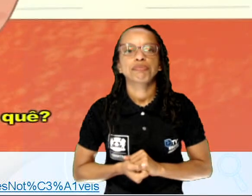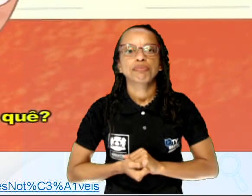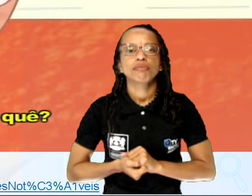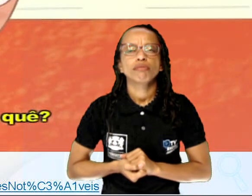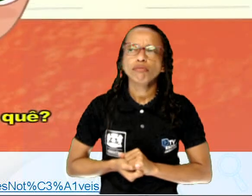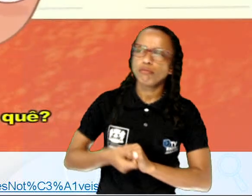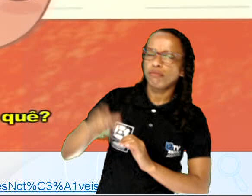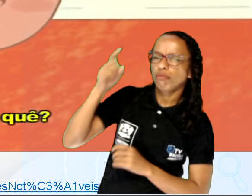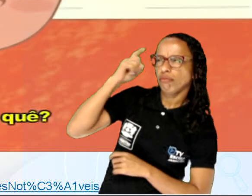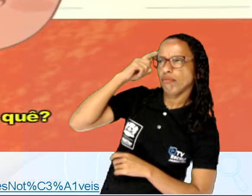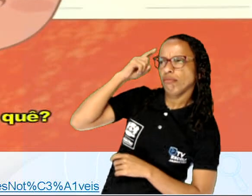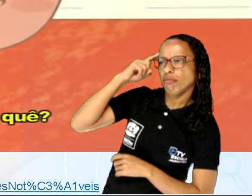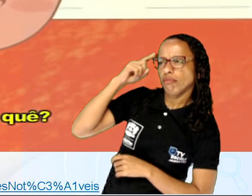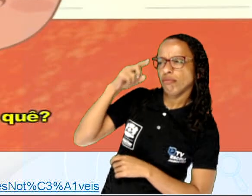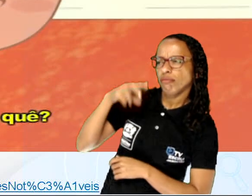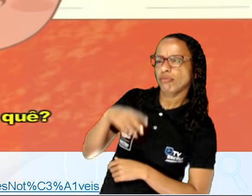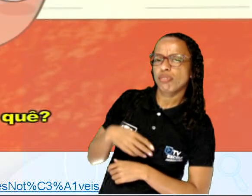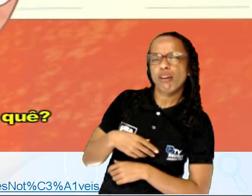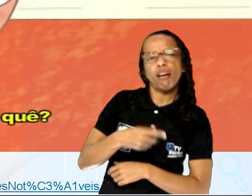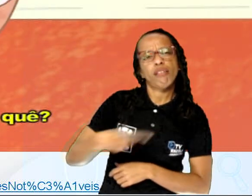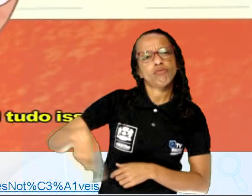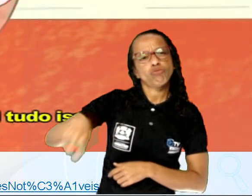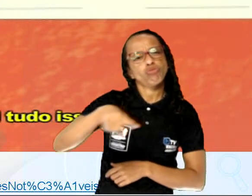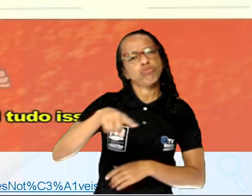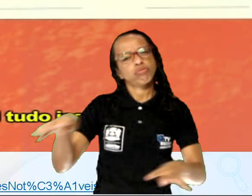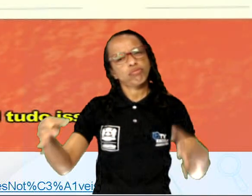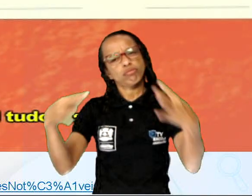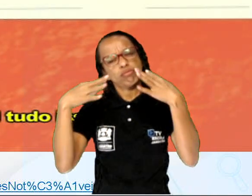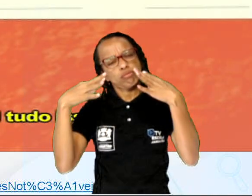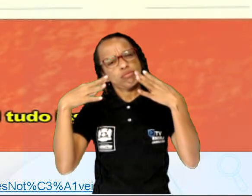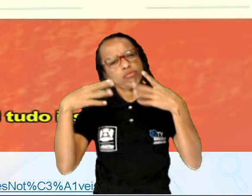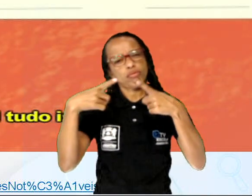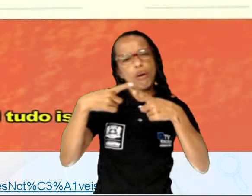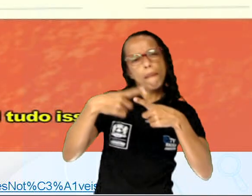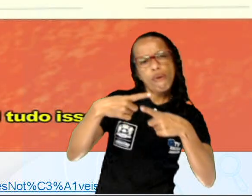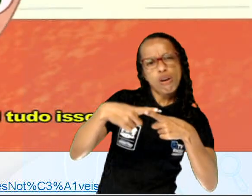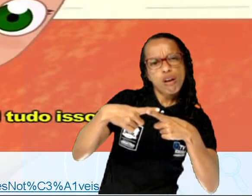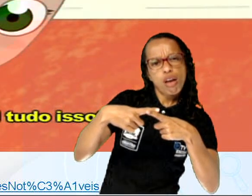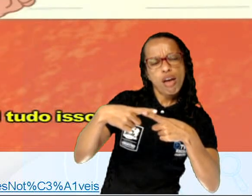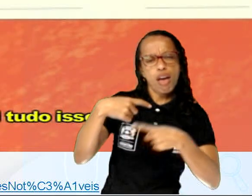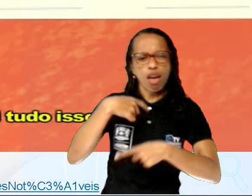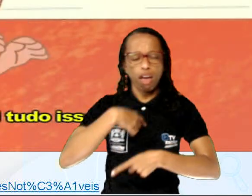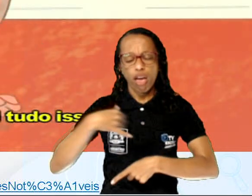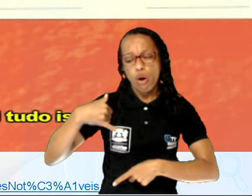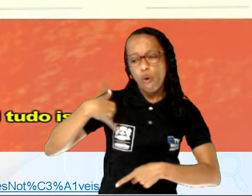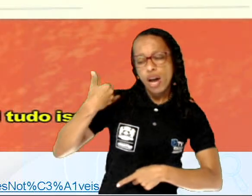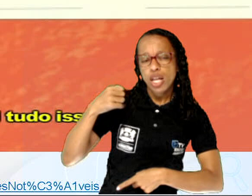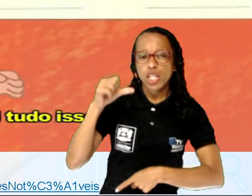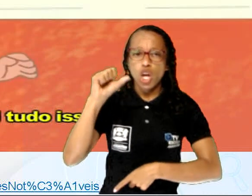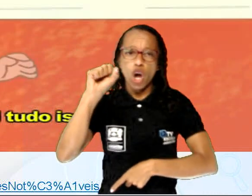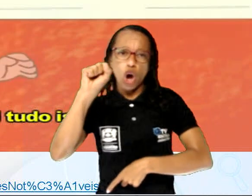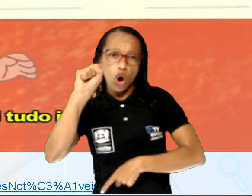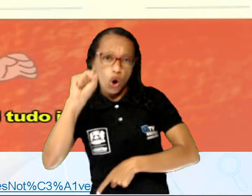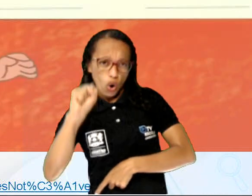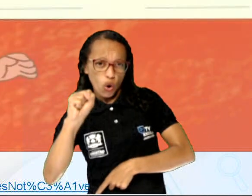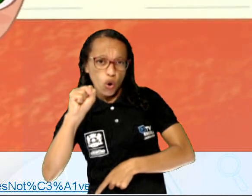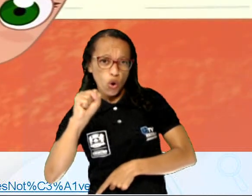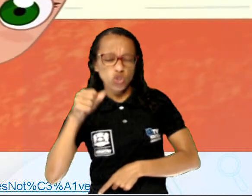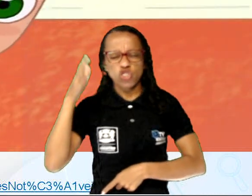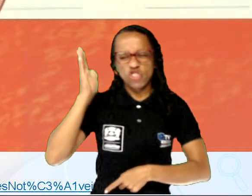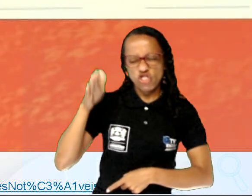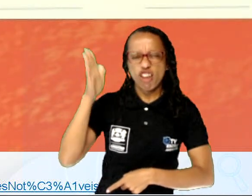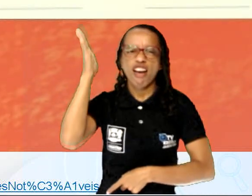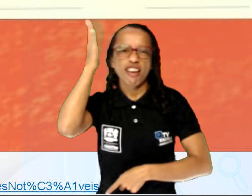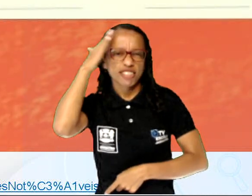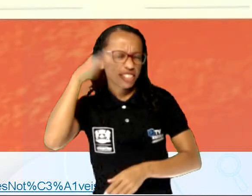Ué, tá me olhando assim por quê? Só porque eu tenho 8 anos e já sei tudo isso? É